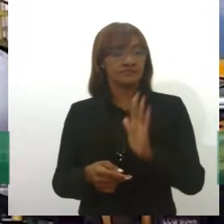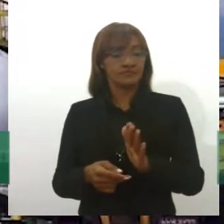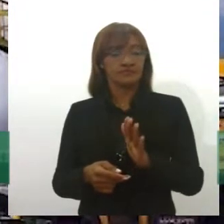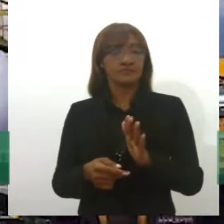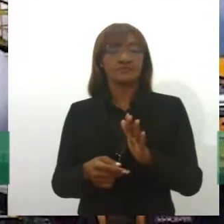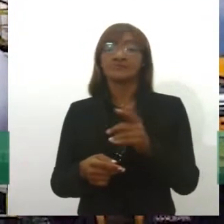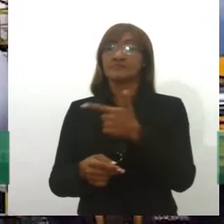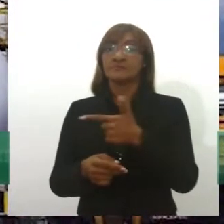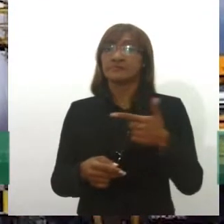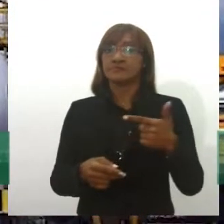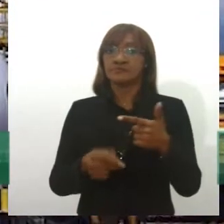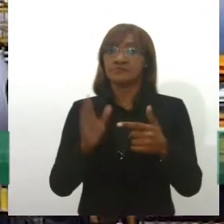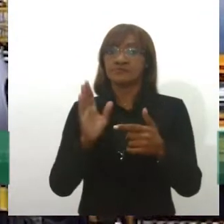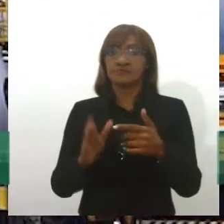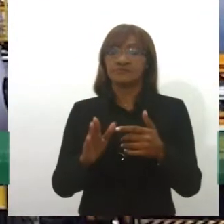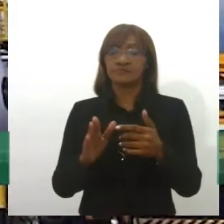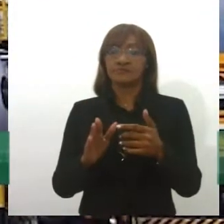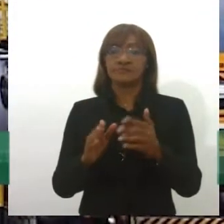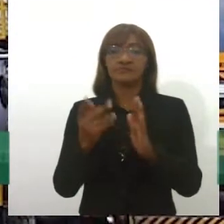dos Deputados,